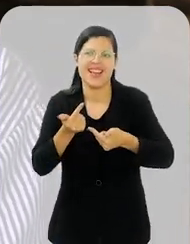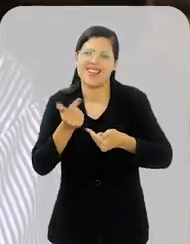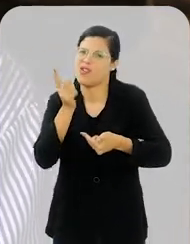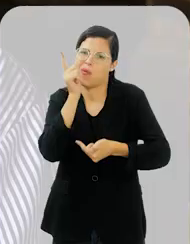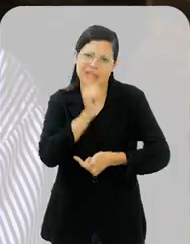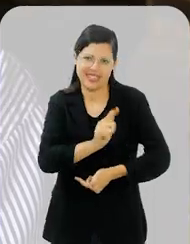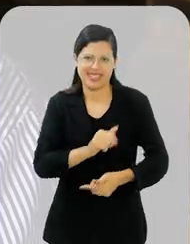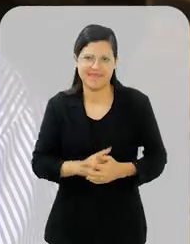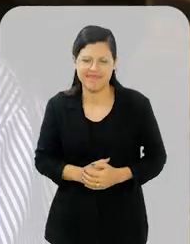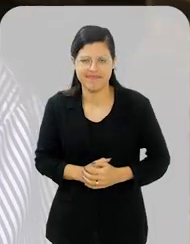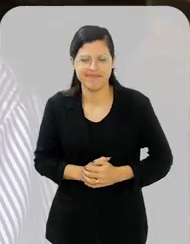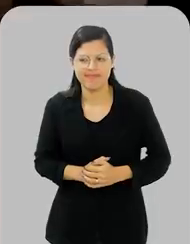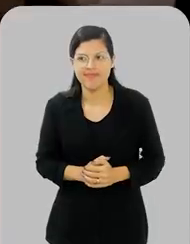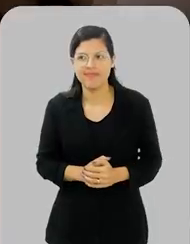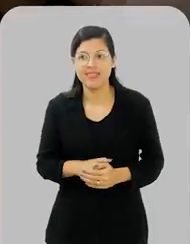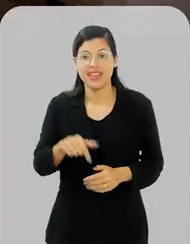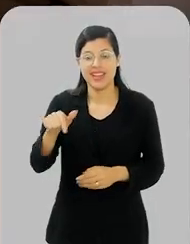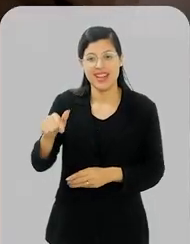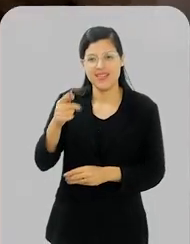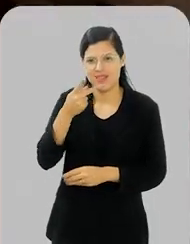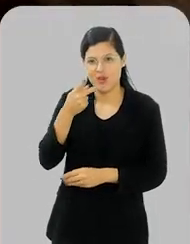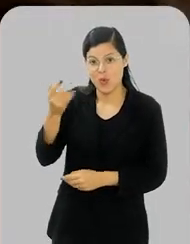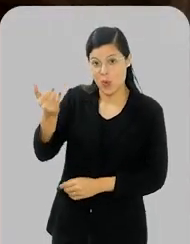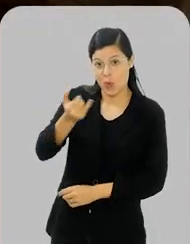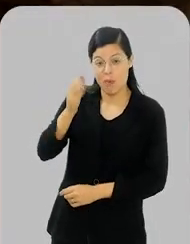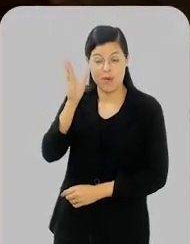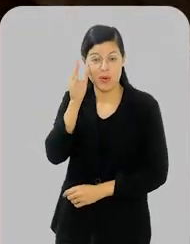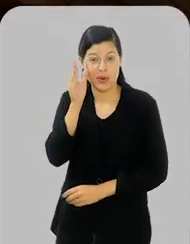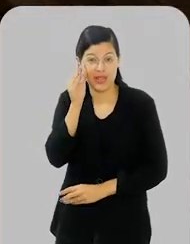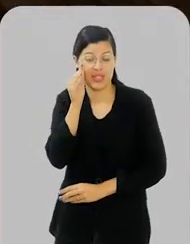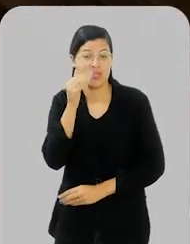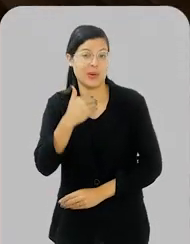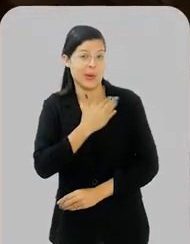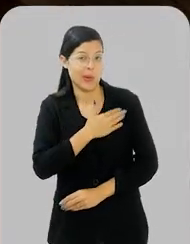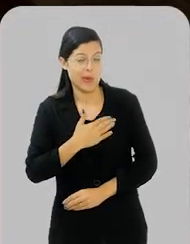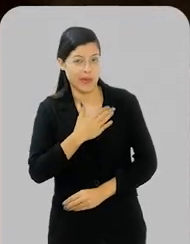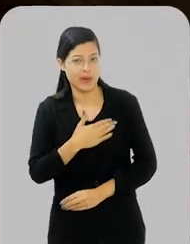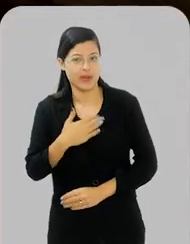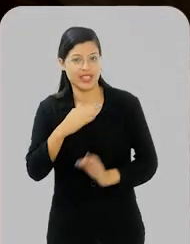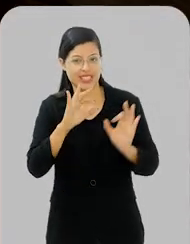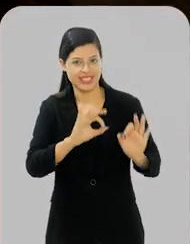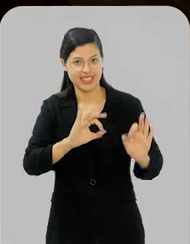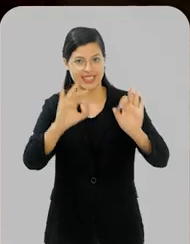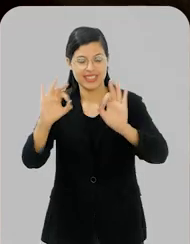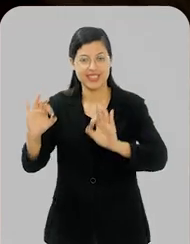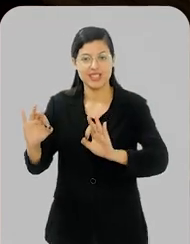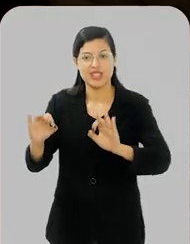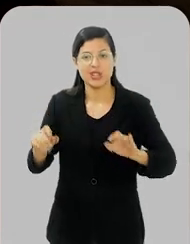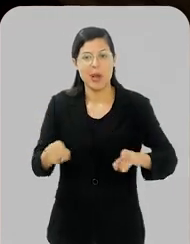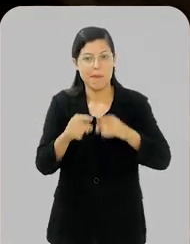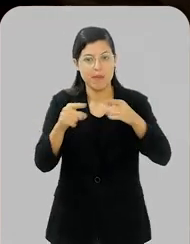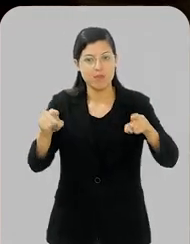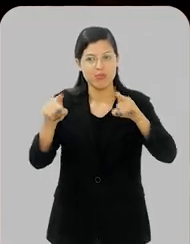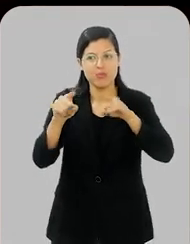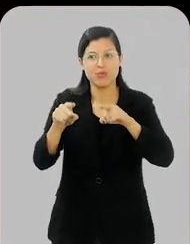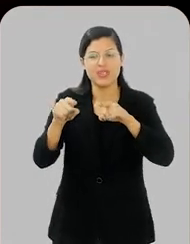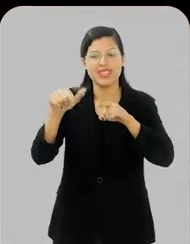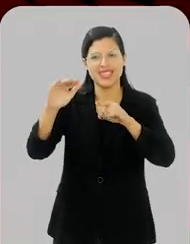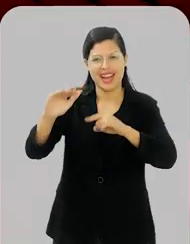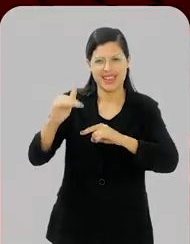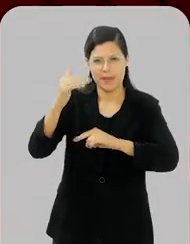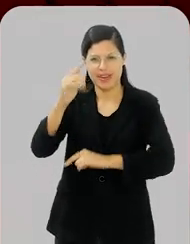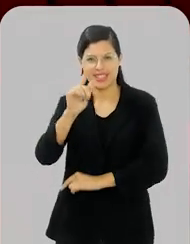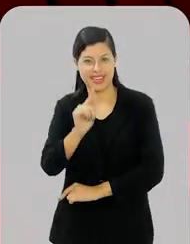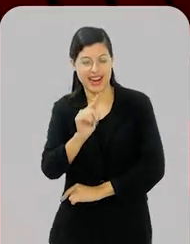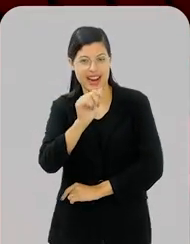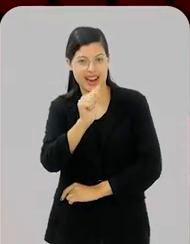eu vou trabalhar nisso, até que eu consegui. Ele contou pra gente uma curiosidade. Gosta de assistir aos concertos e óperas na galeria,